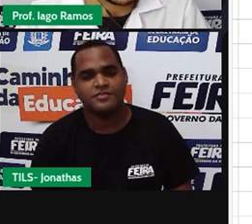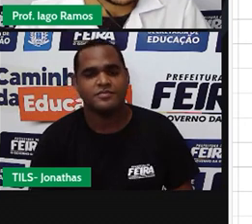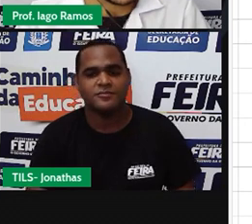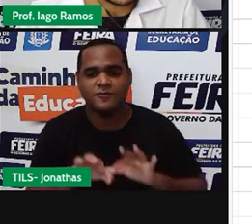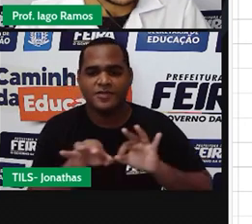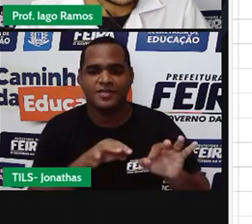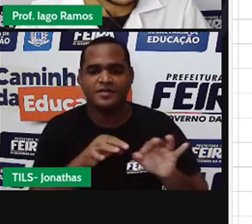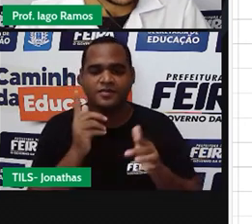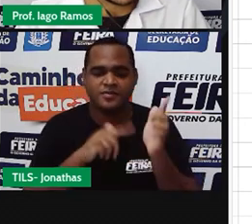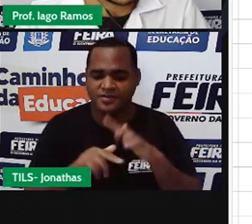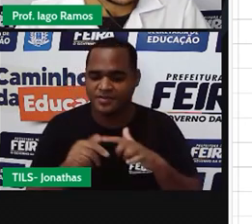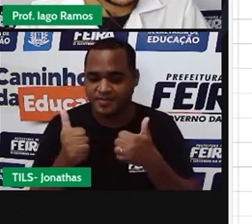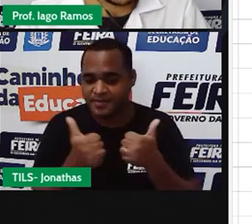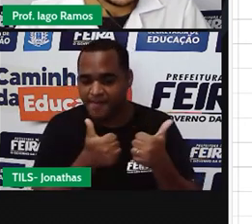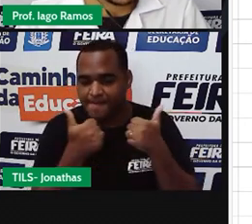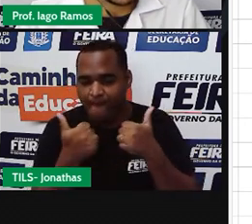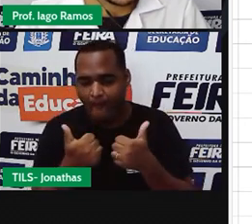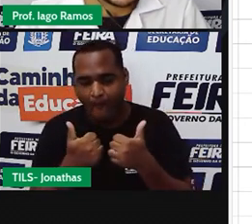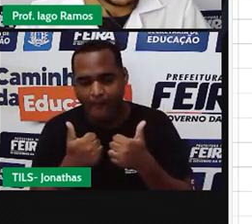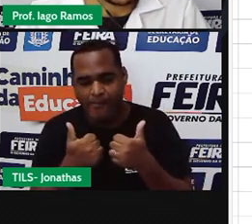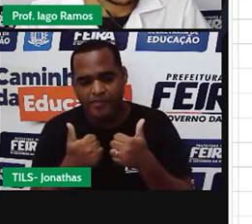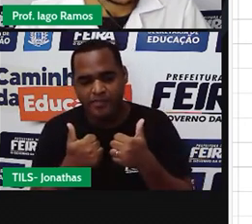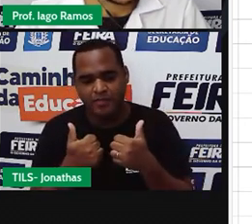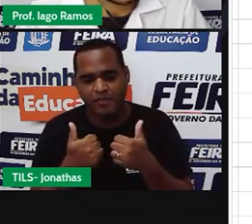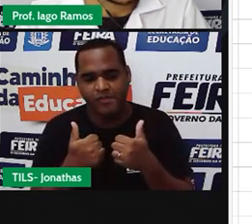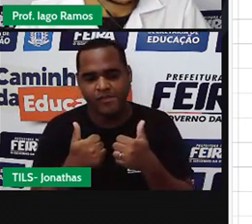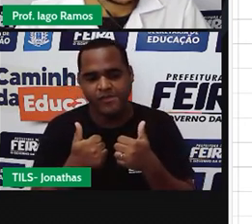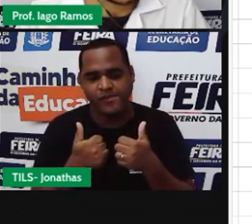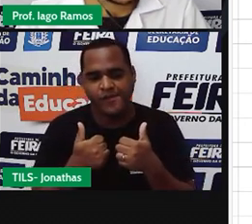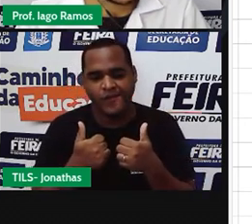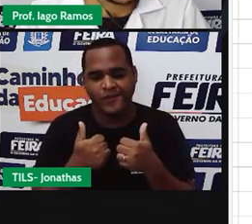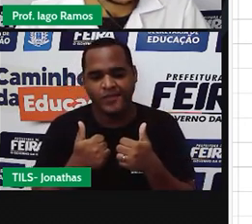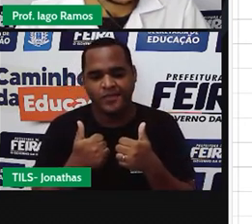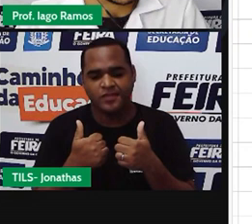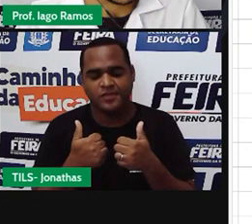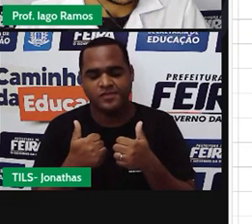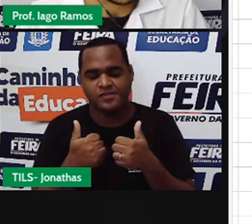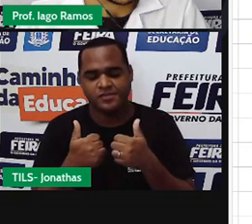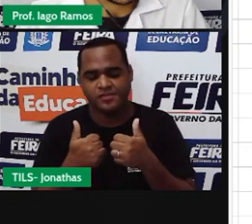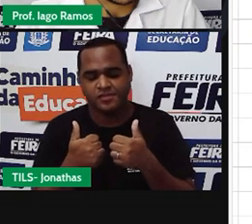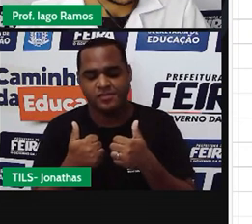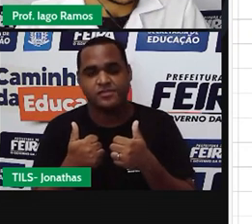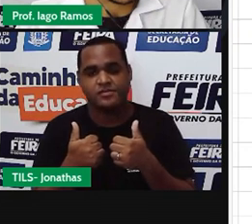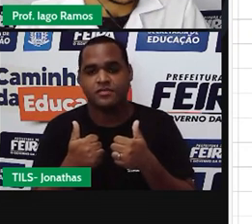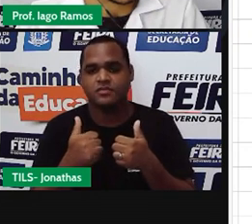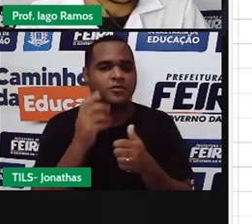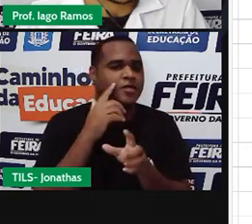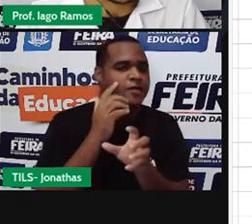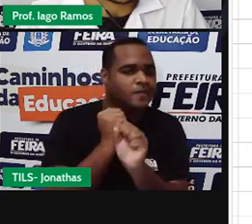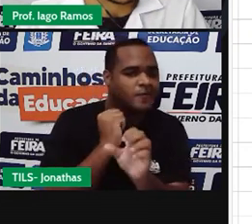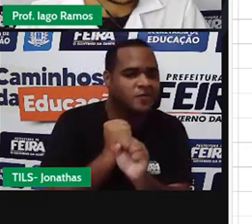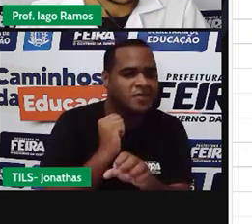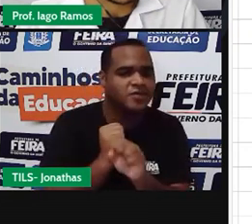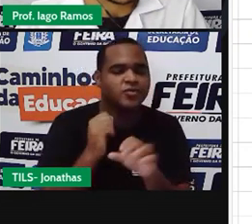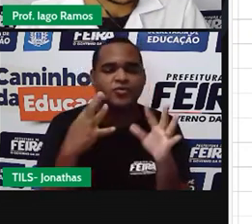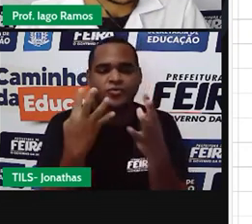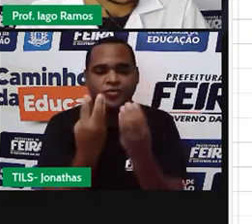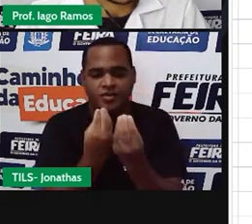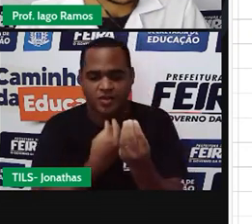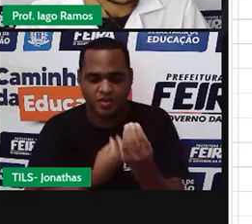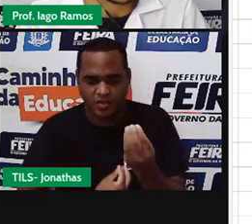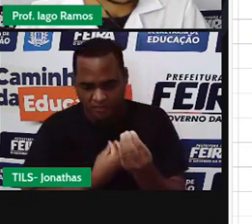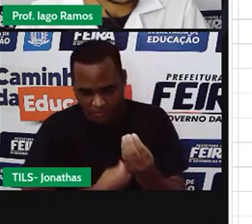e quantas quantas deu aí no total E aí